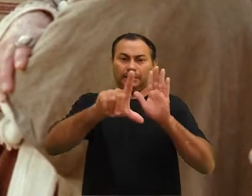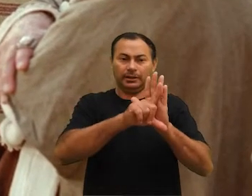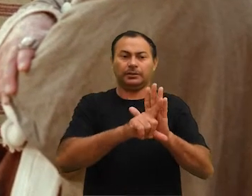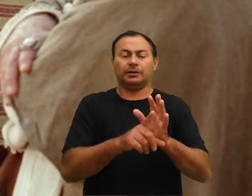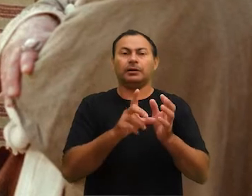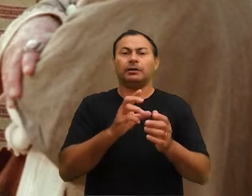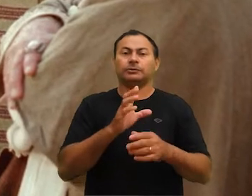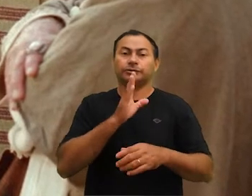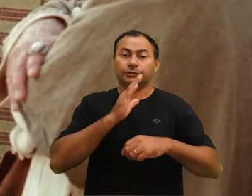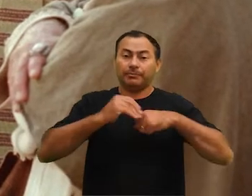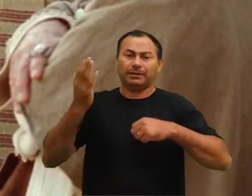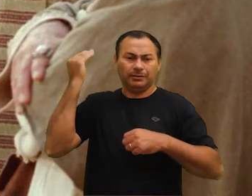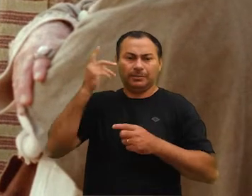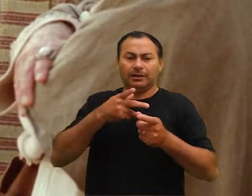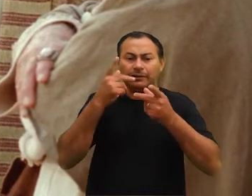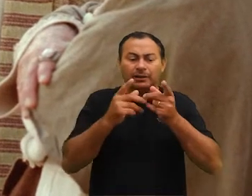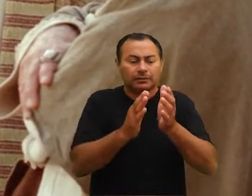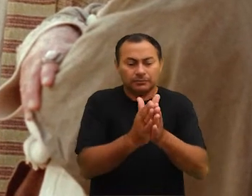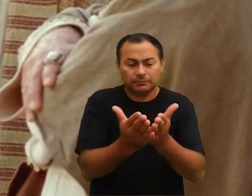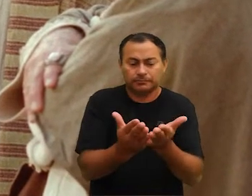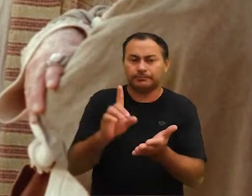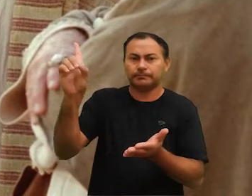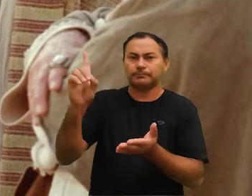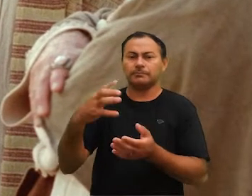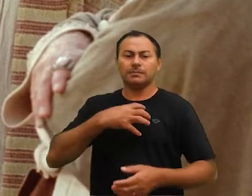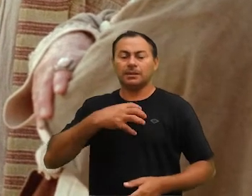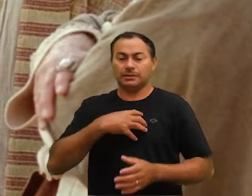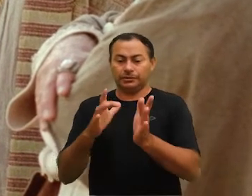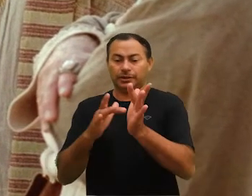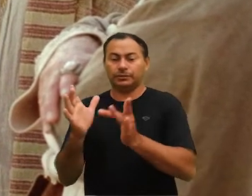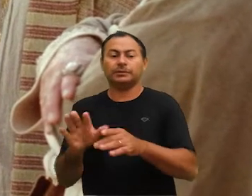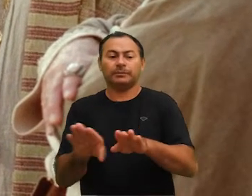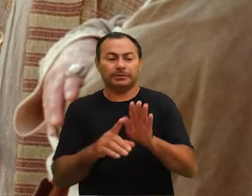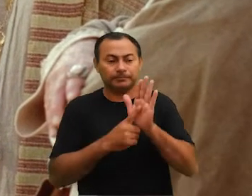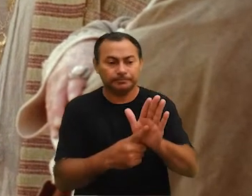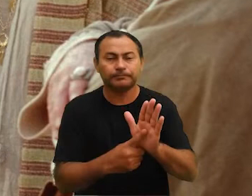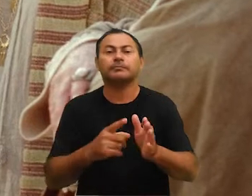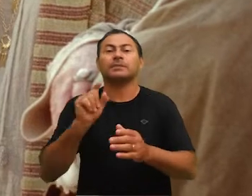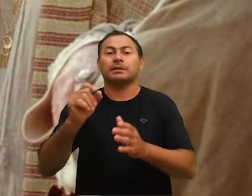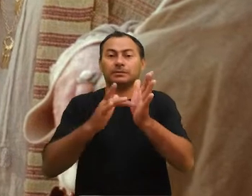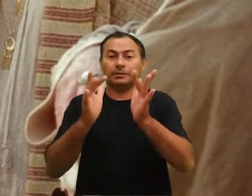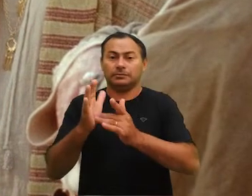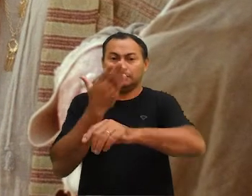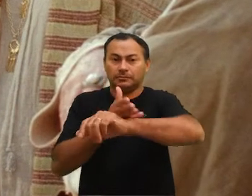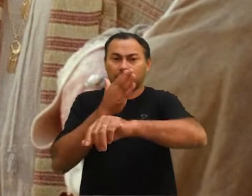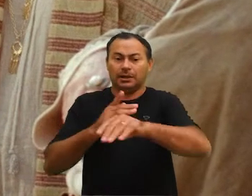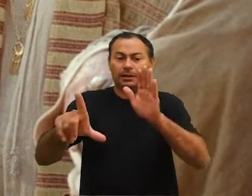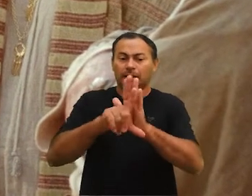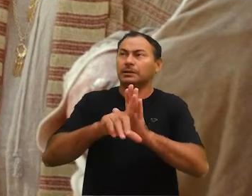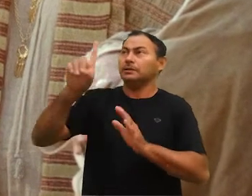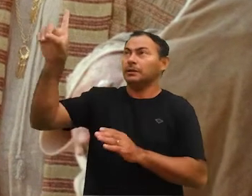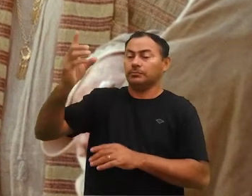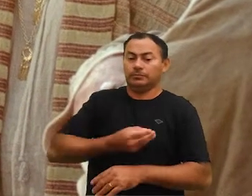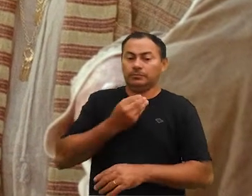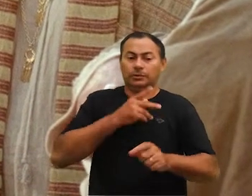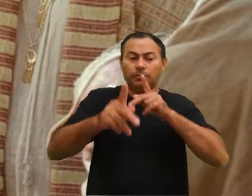da lei, como eram chamados, abordavam as Escrituras, e a maneira como Jesus abordava era que Jesus aplicava a lei de Deus na